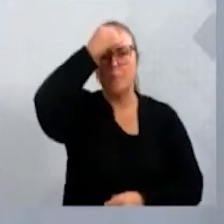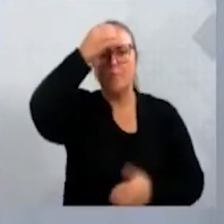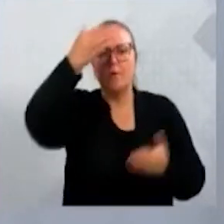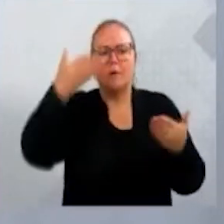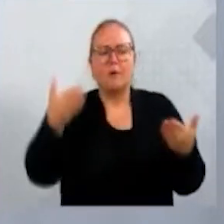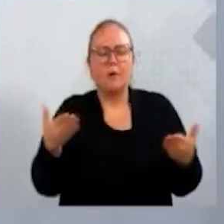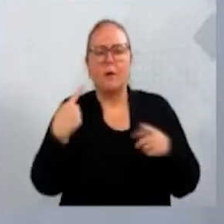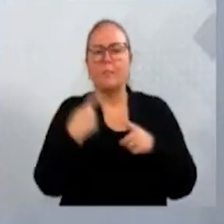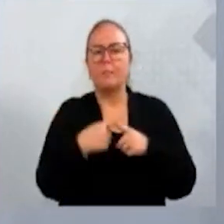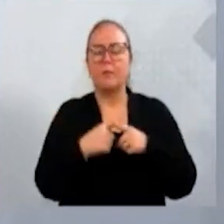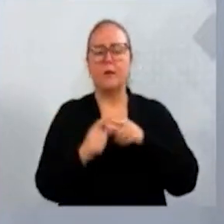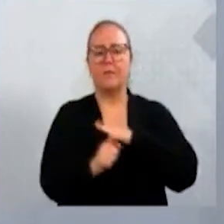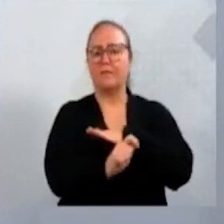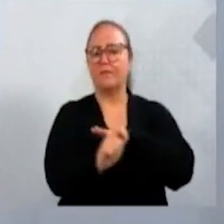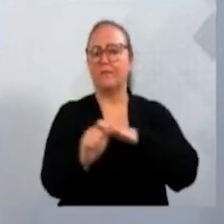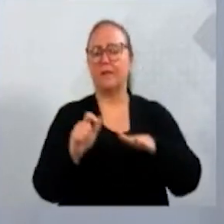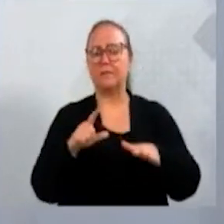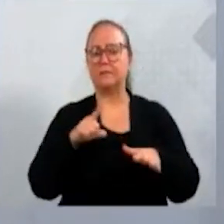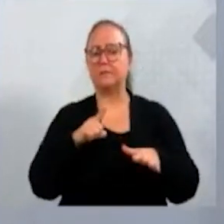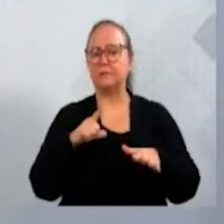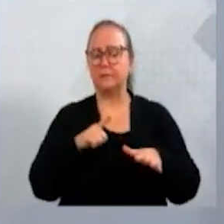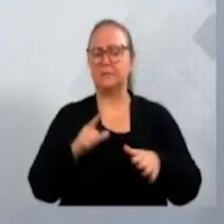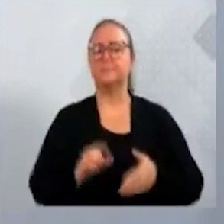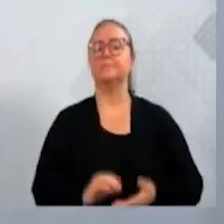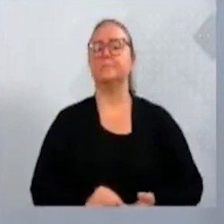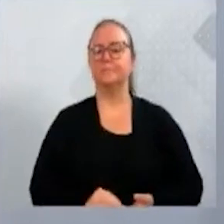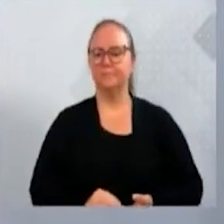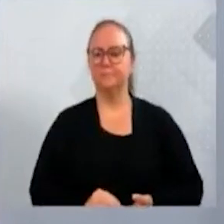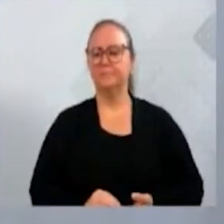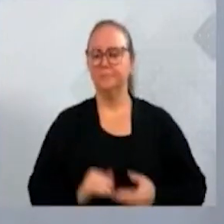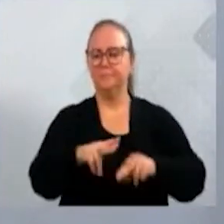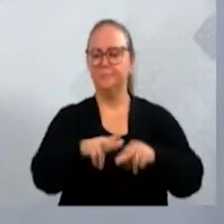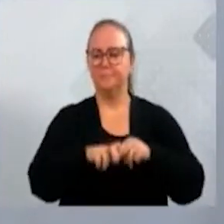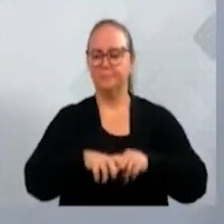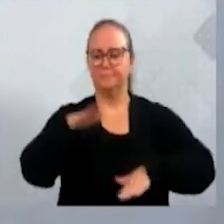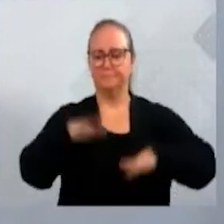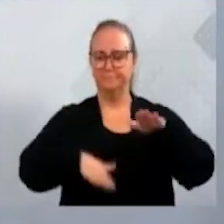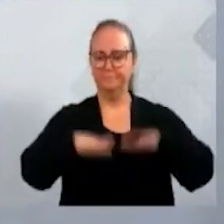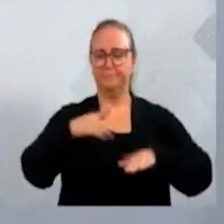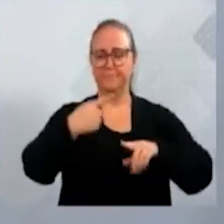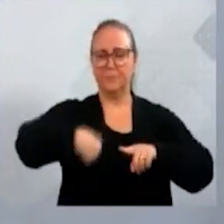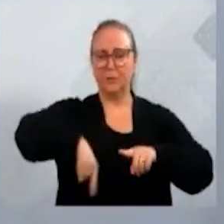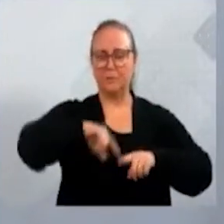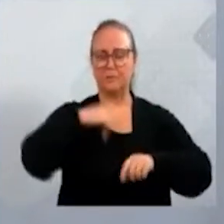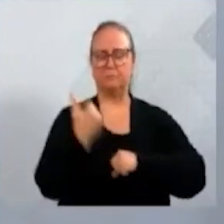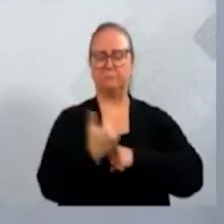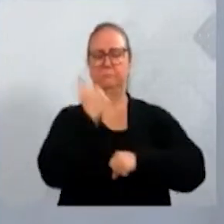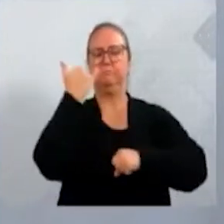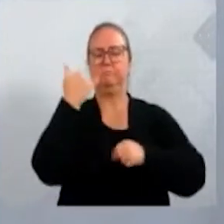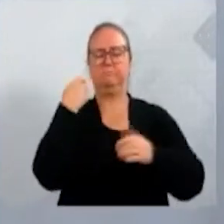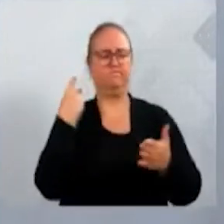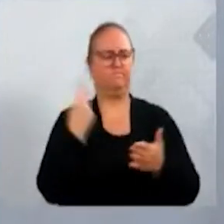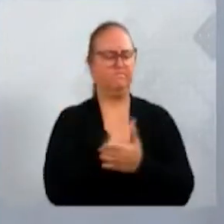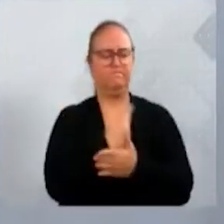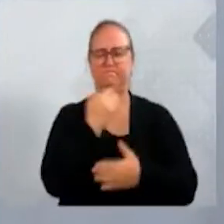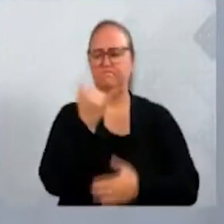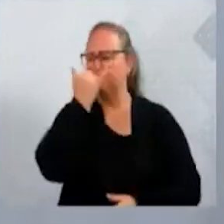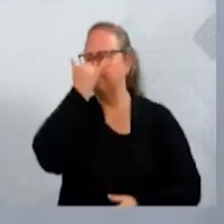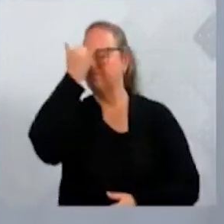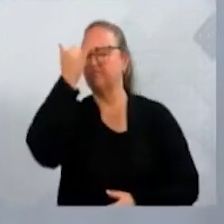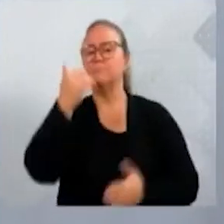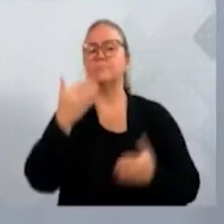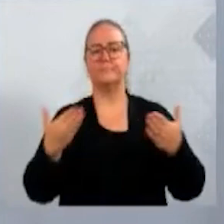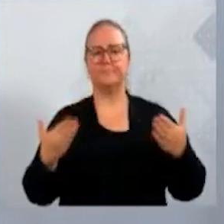mentira às vezes acabam nos levando a cometer erros gravíssimos e a imprensa